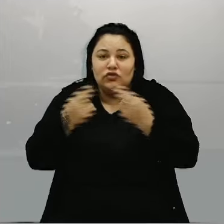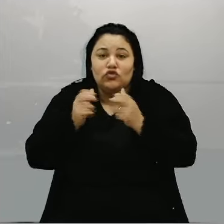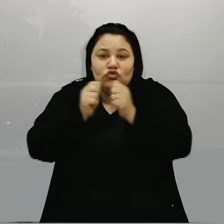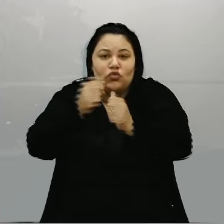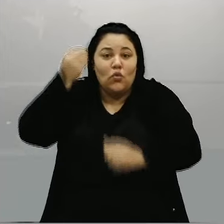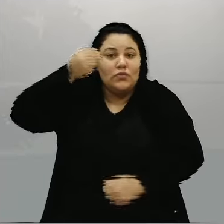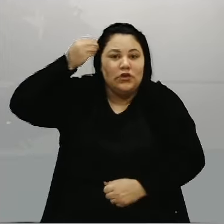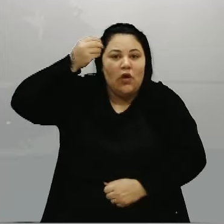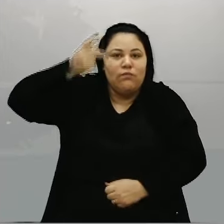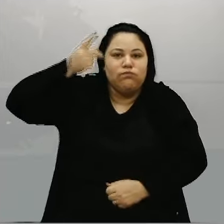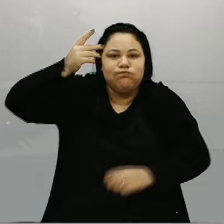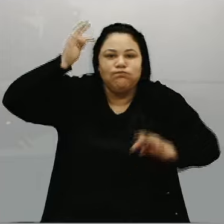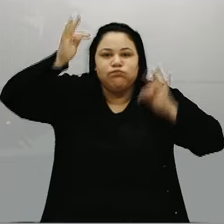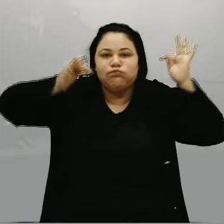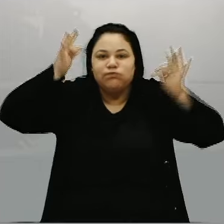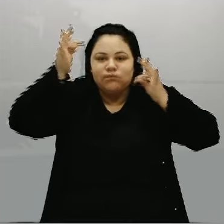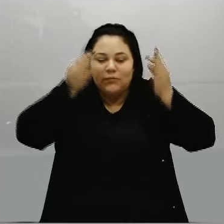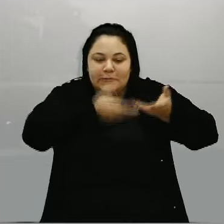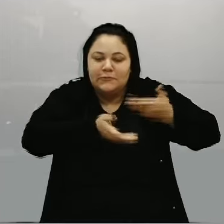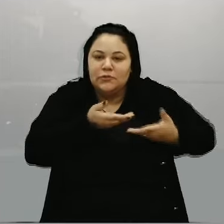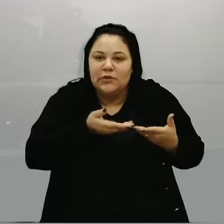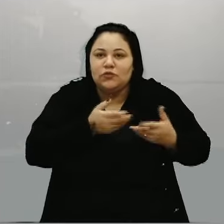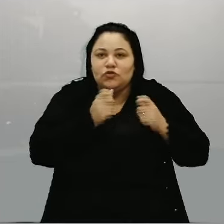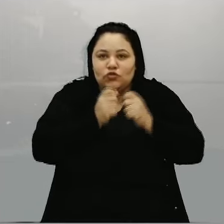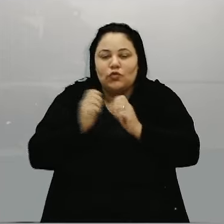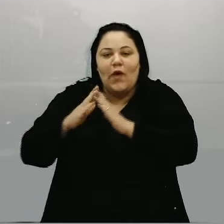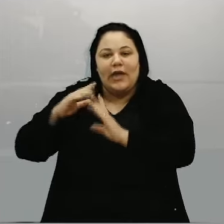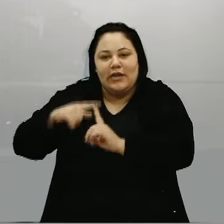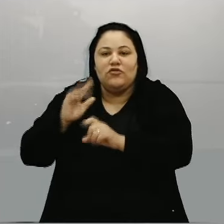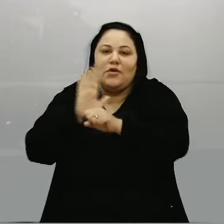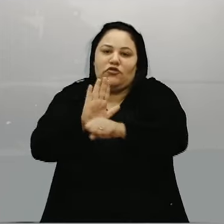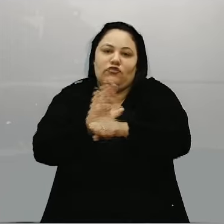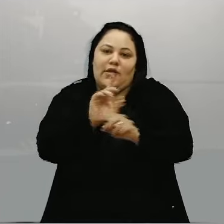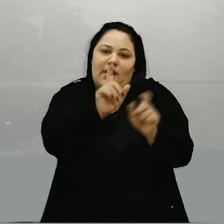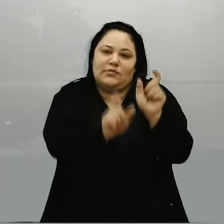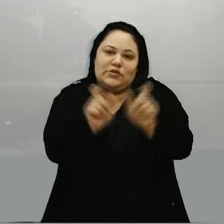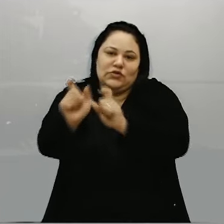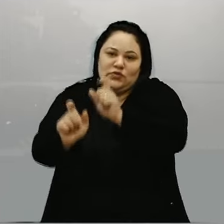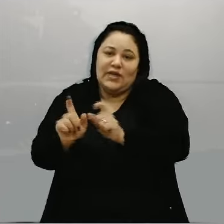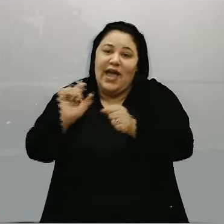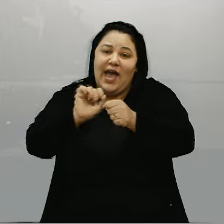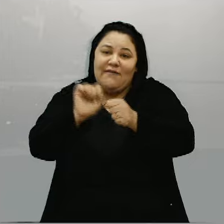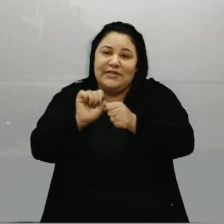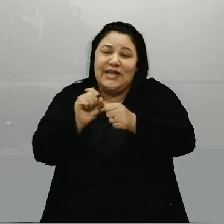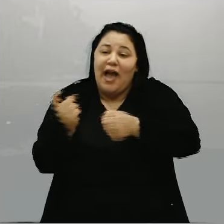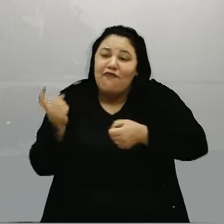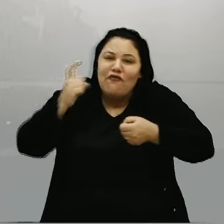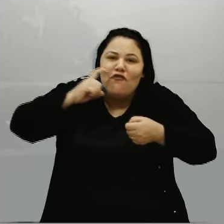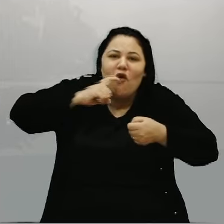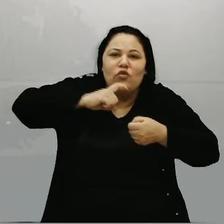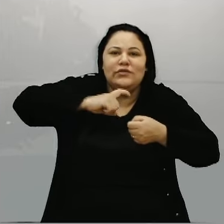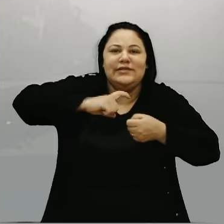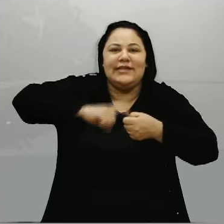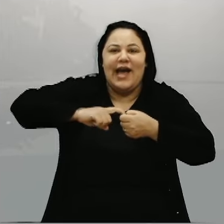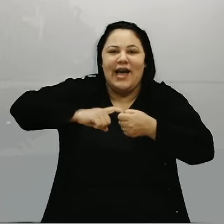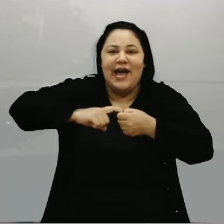terapeutas como igreja para estar ajudando as pessoas a uma reentrega a uma